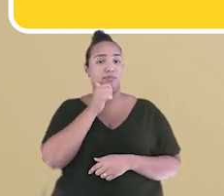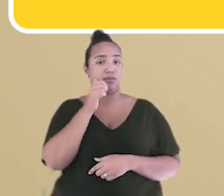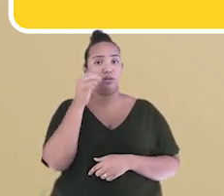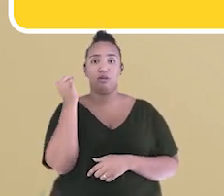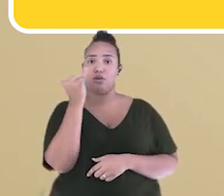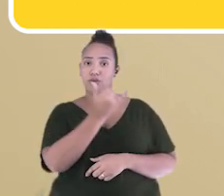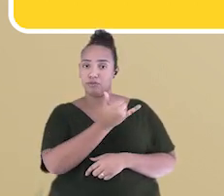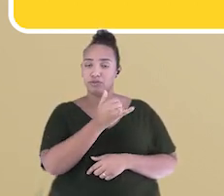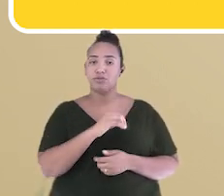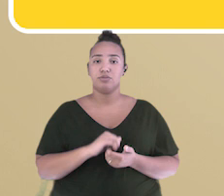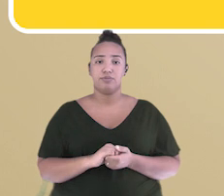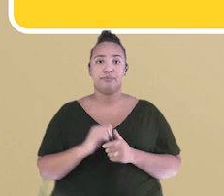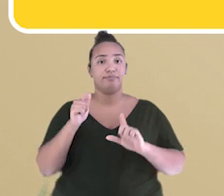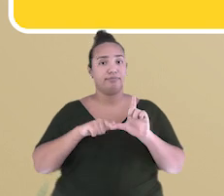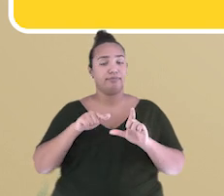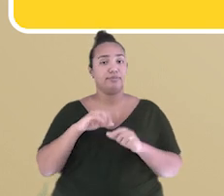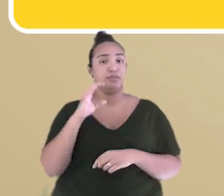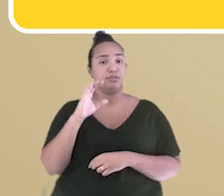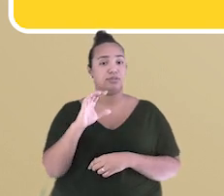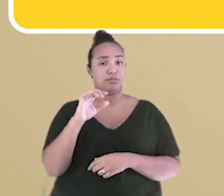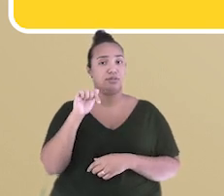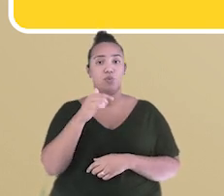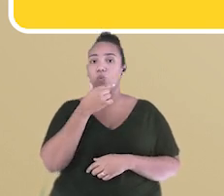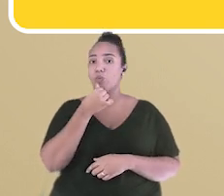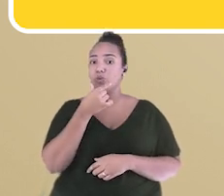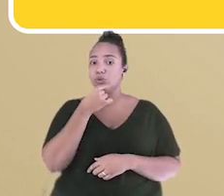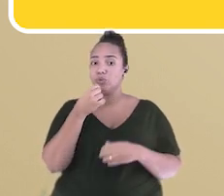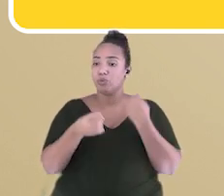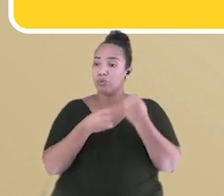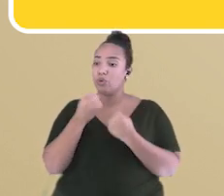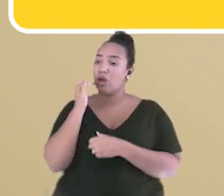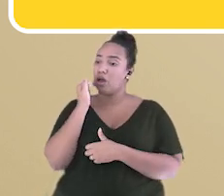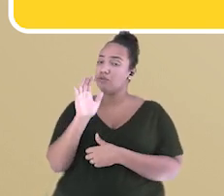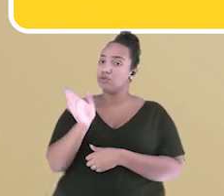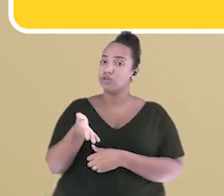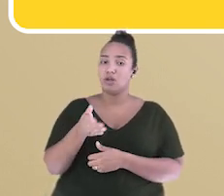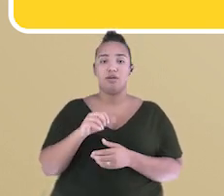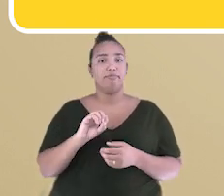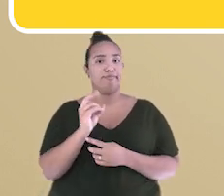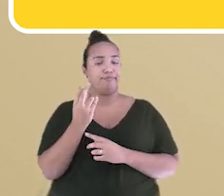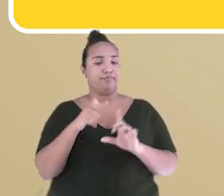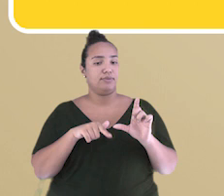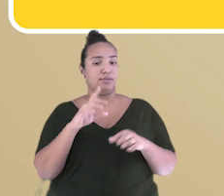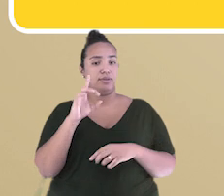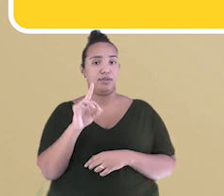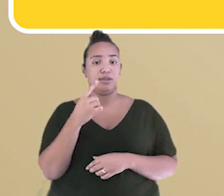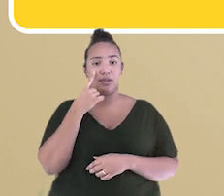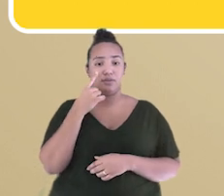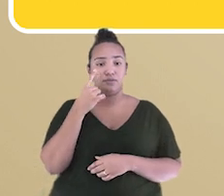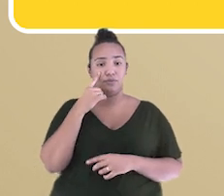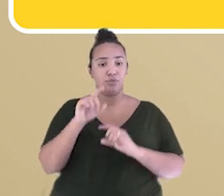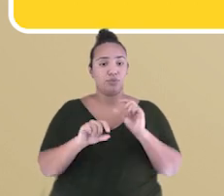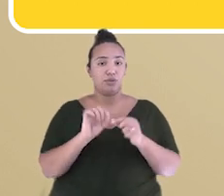Magali contou para ele. Letra C, o Cascão correu e contou para ele. Ou letra D, ele